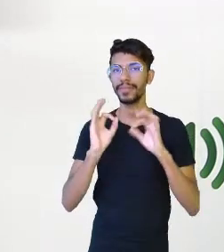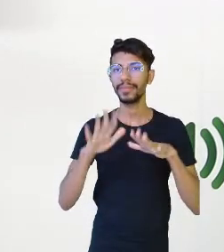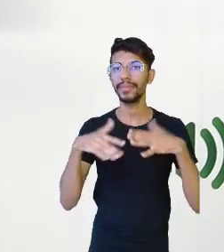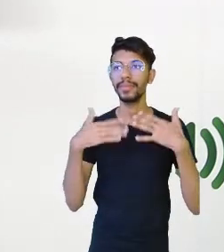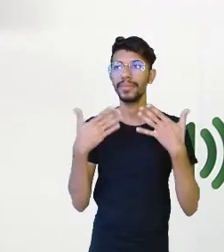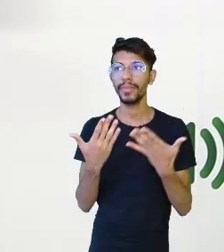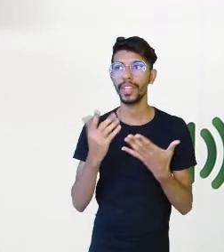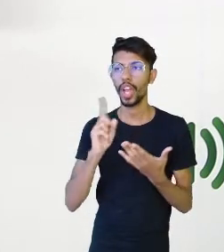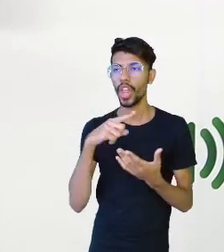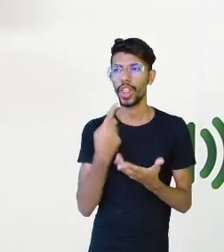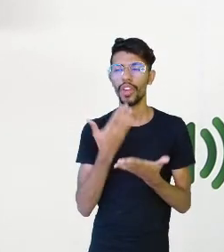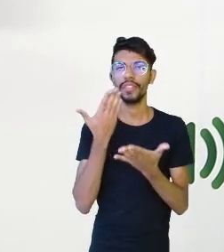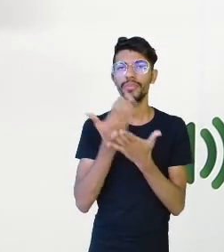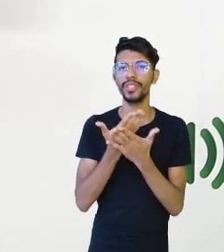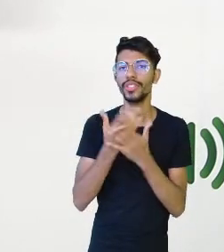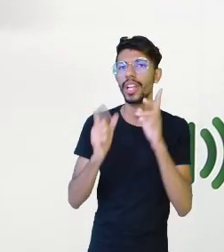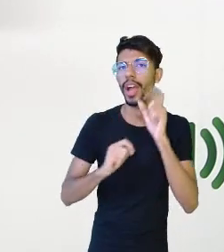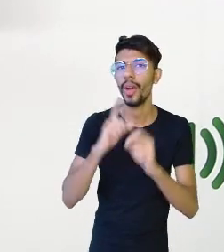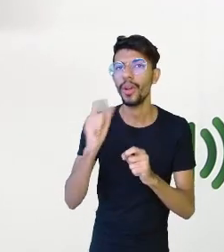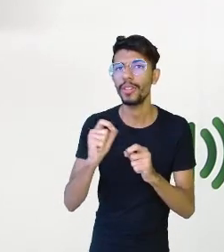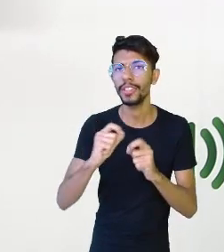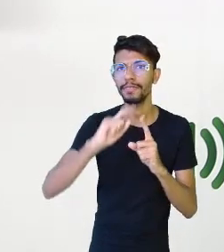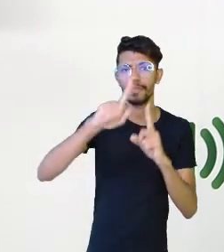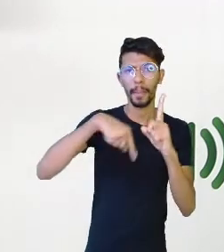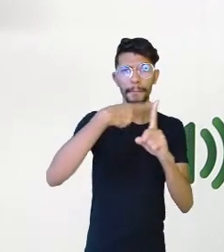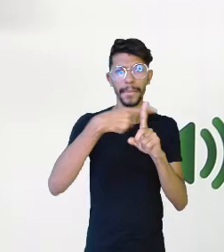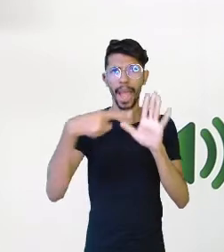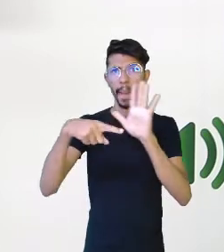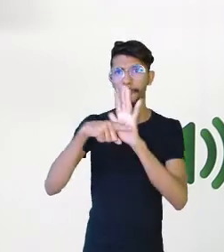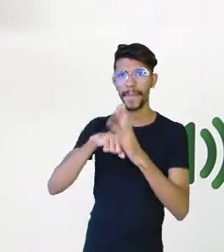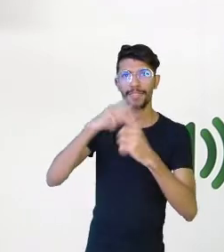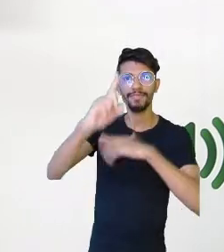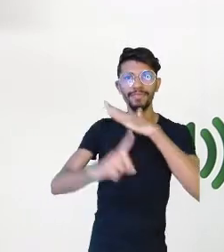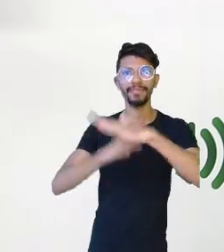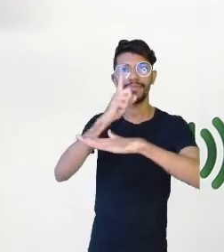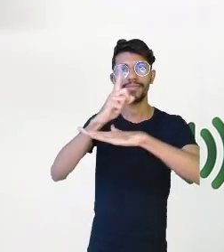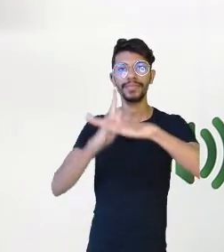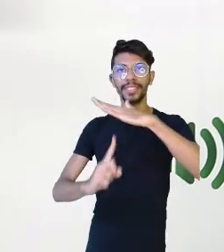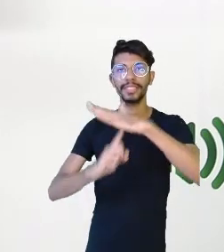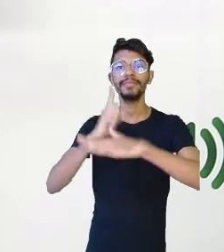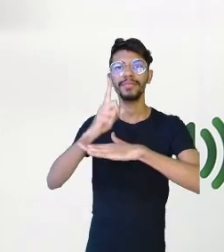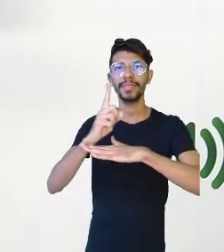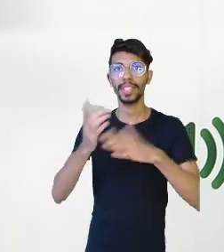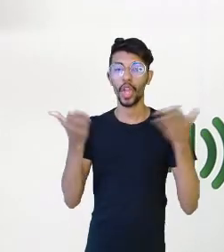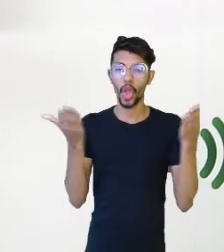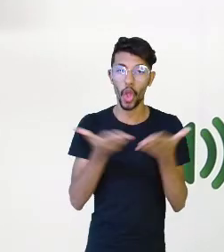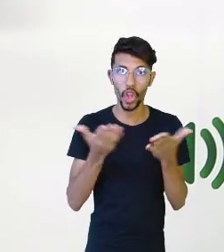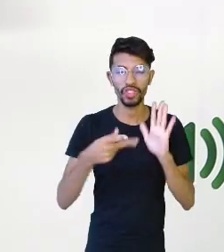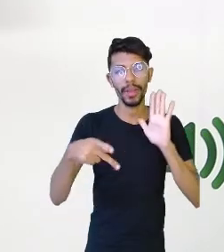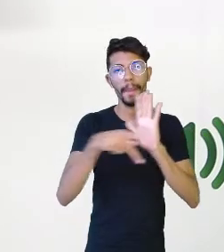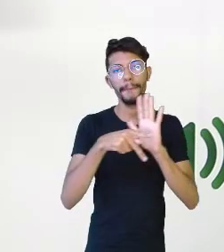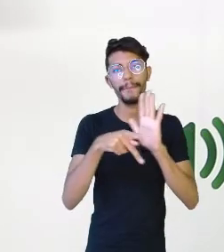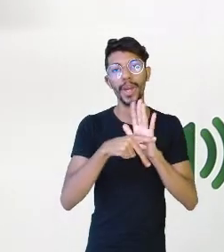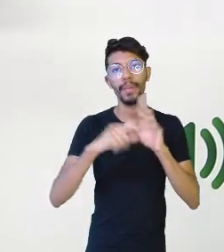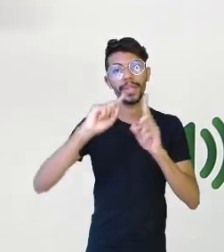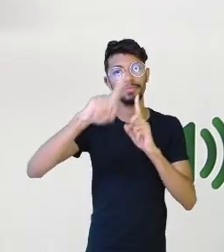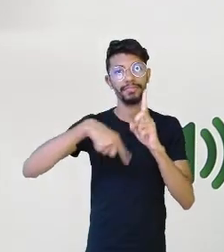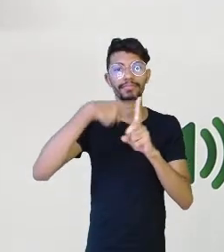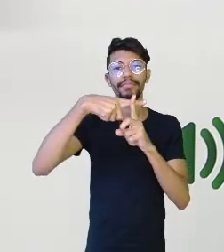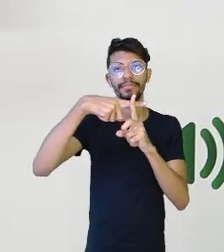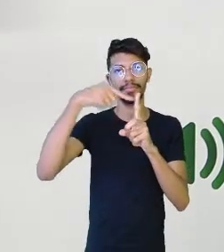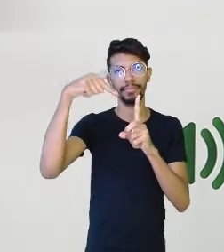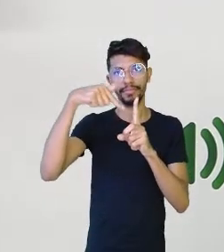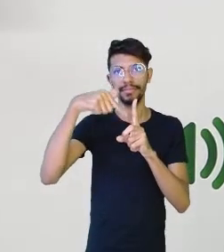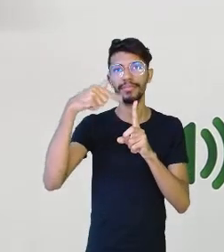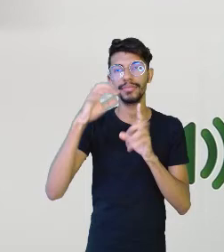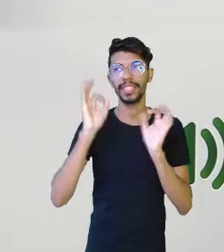trabalhar operações com frações e hoje será adição. Beleza? Antes de